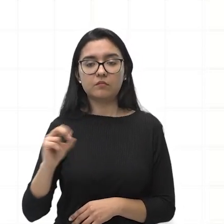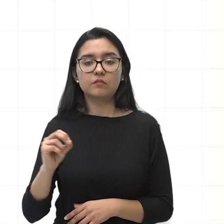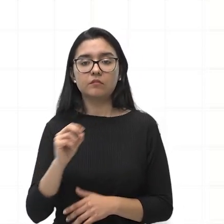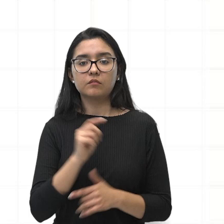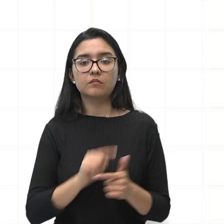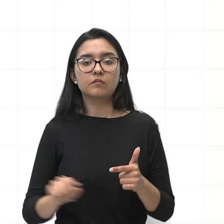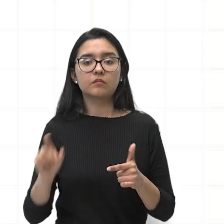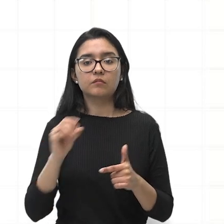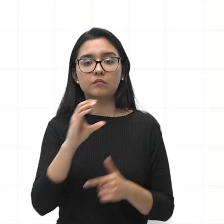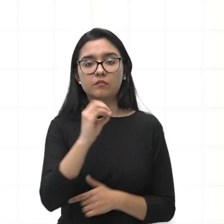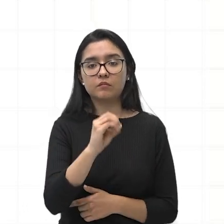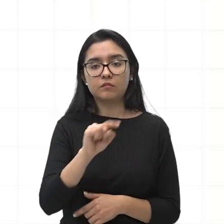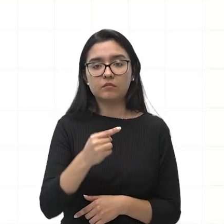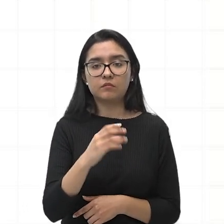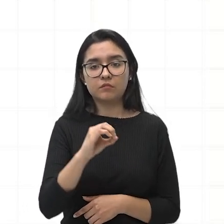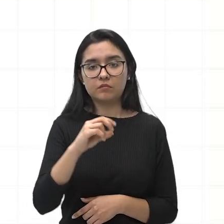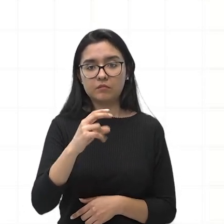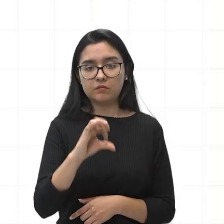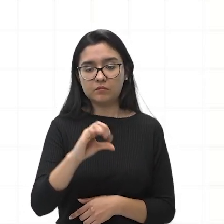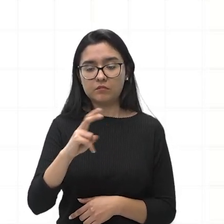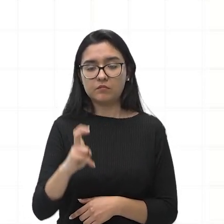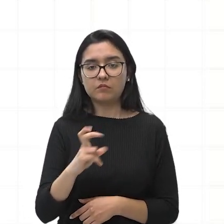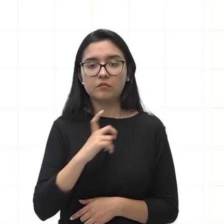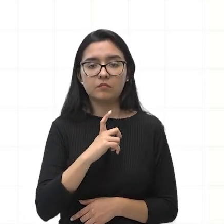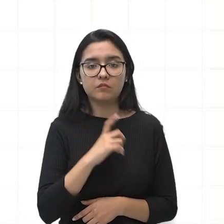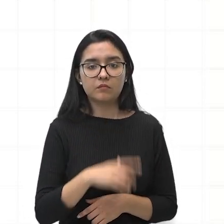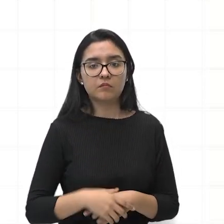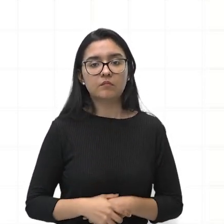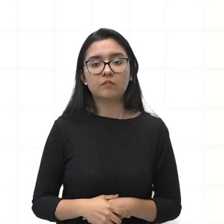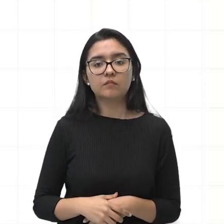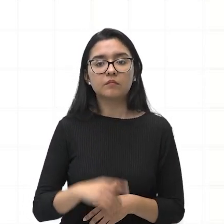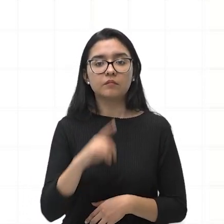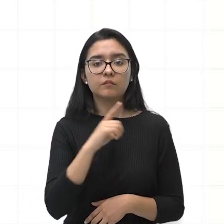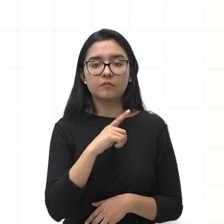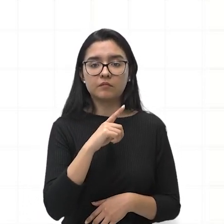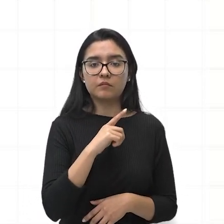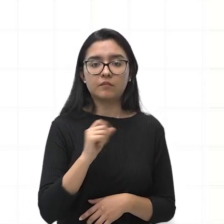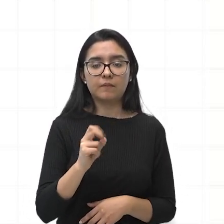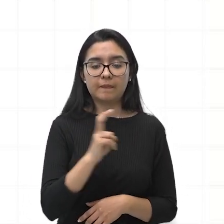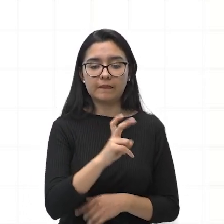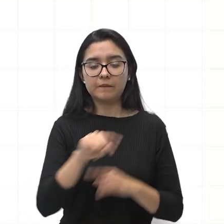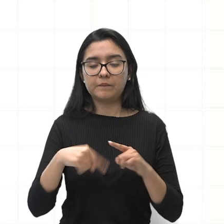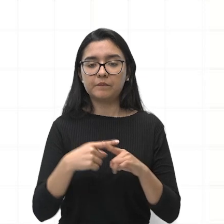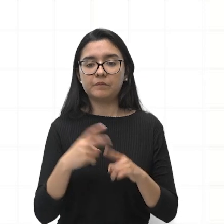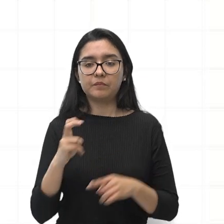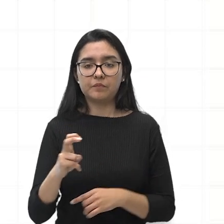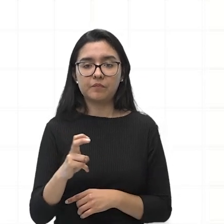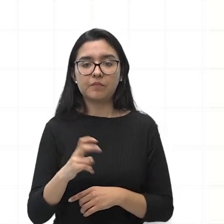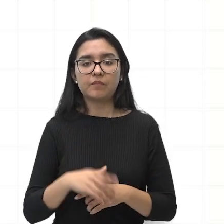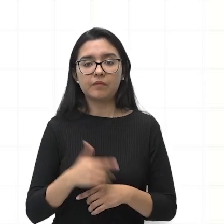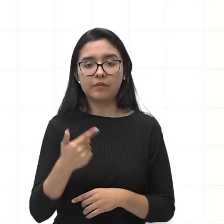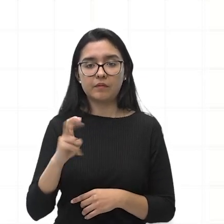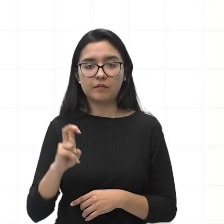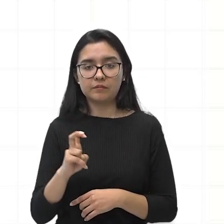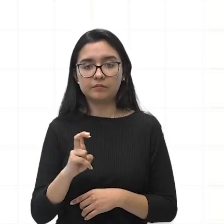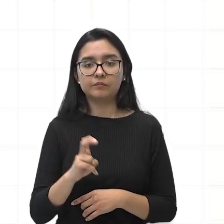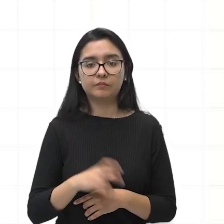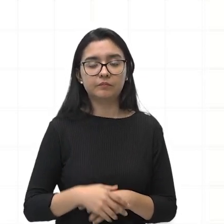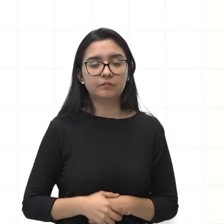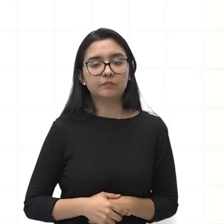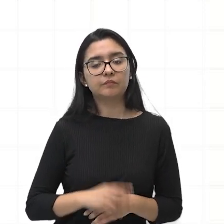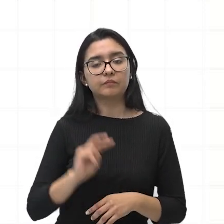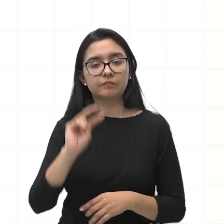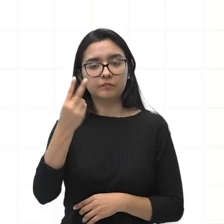5. Então eu vou ter 5 vezes 5, 25, vão 2. 5 vezes 5, 25 com 2, 27, vão